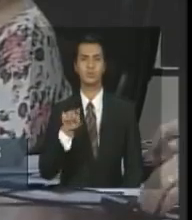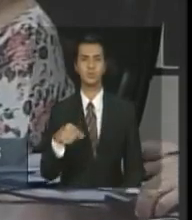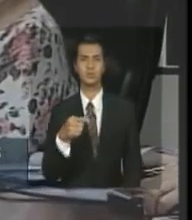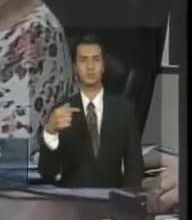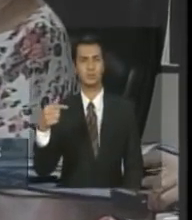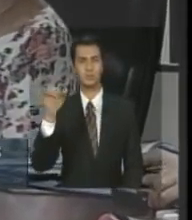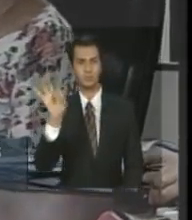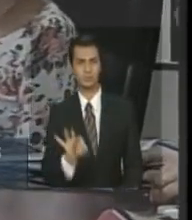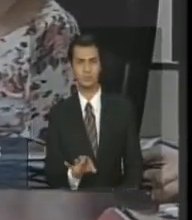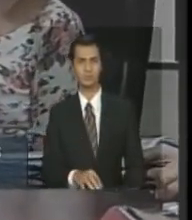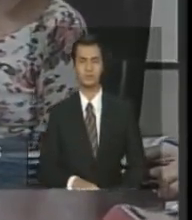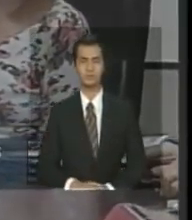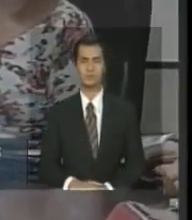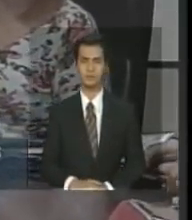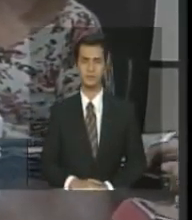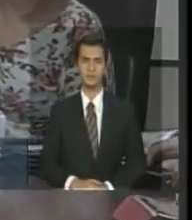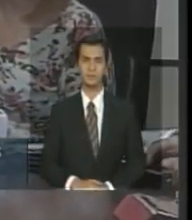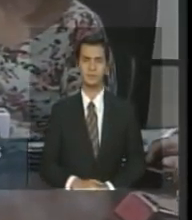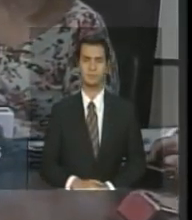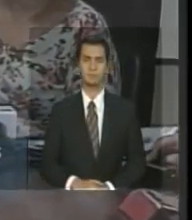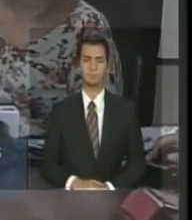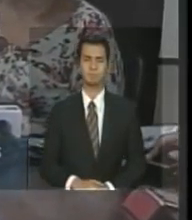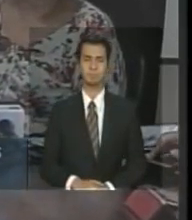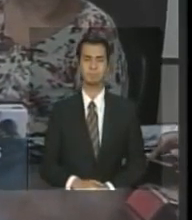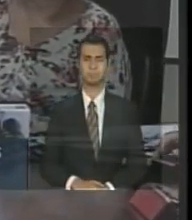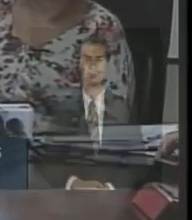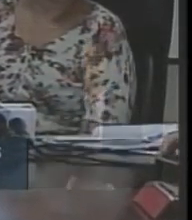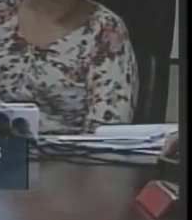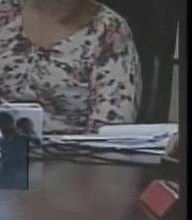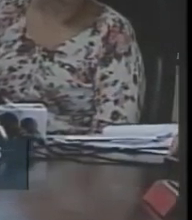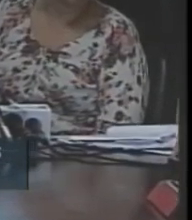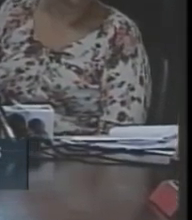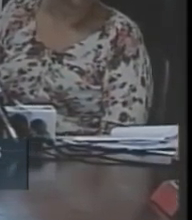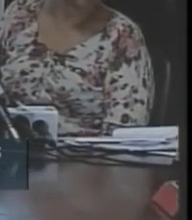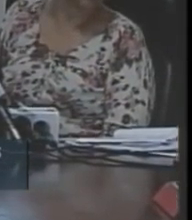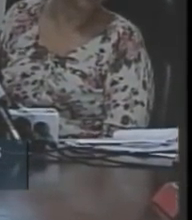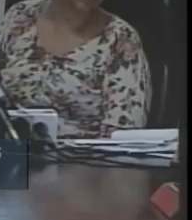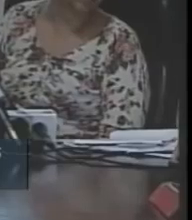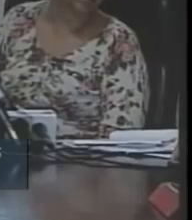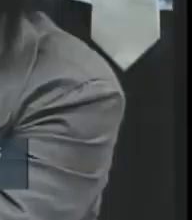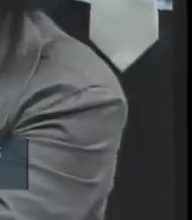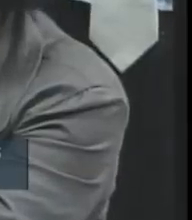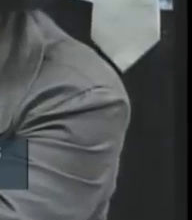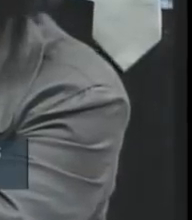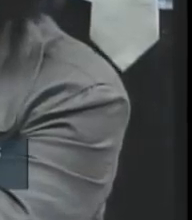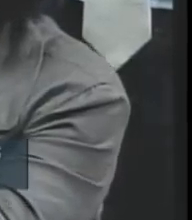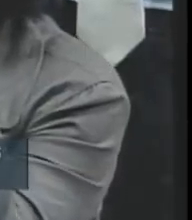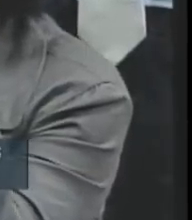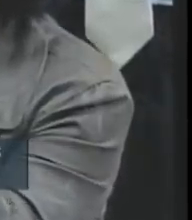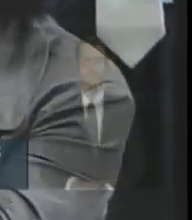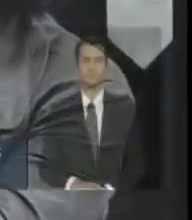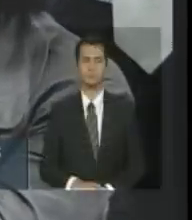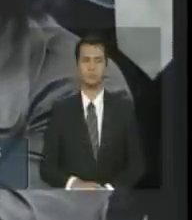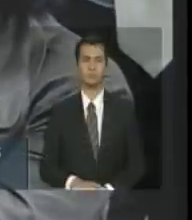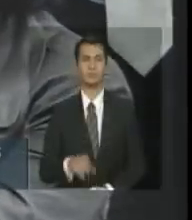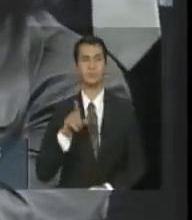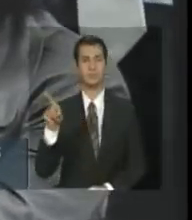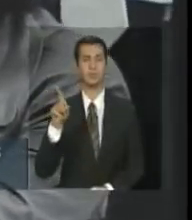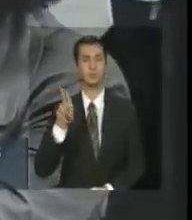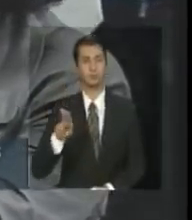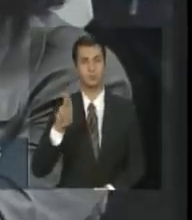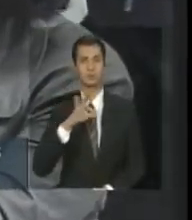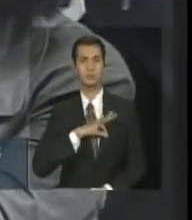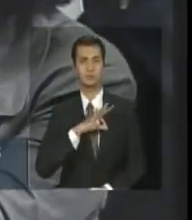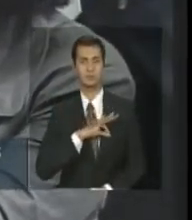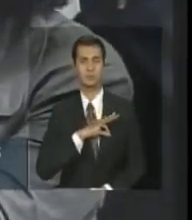É. Se você pegar somente... Exatamente. O salário mínimo, e isso, claro, engloba mais gente. E aí tem um valor que é um quarto